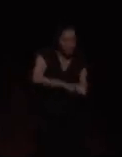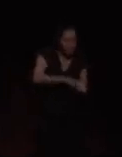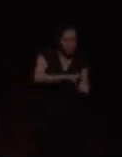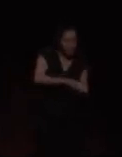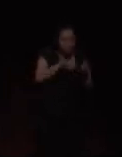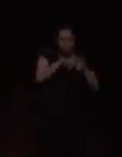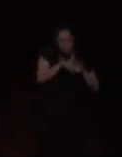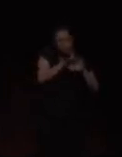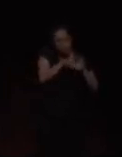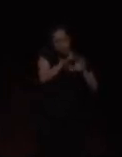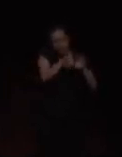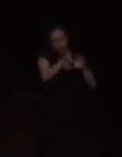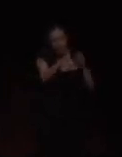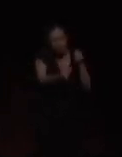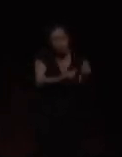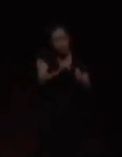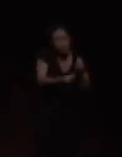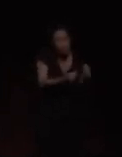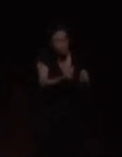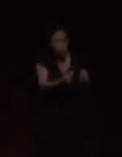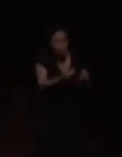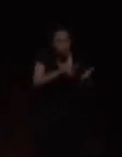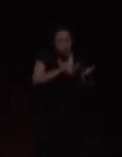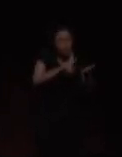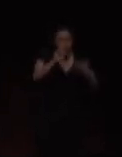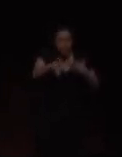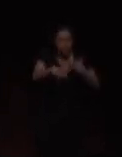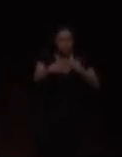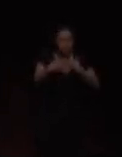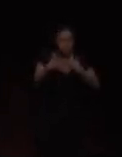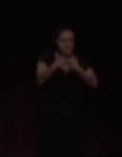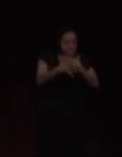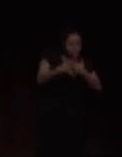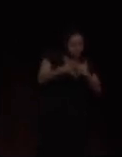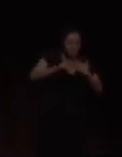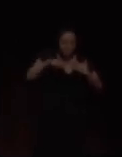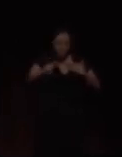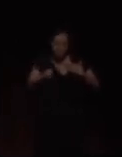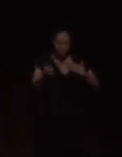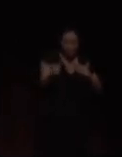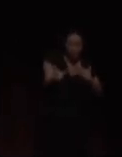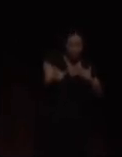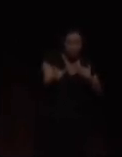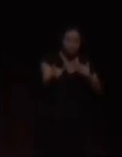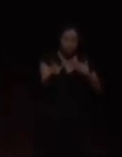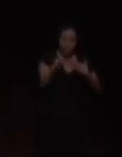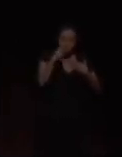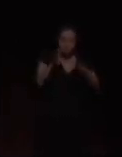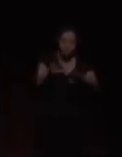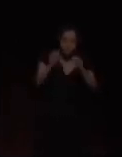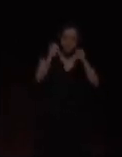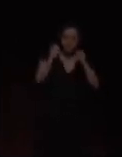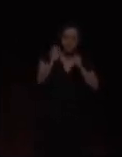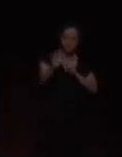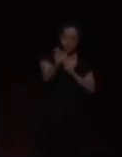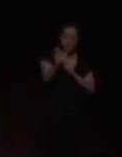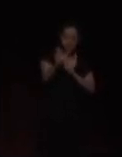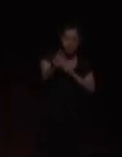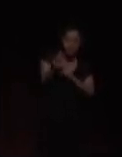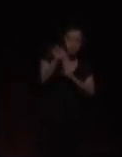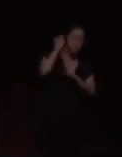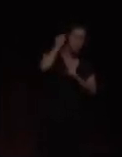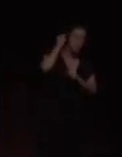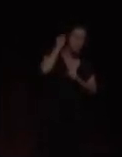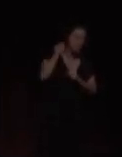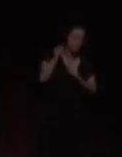essa capacidade de aprender o significante e se apropriar da materialidade das palavras para as